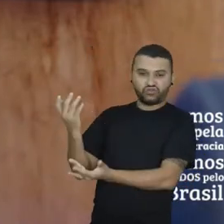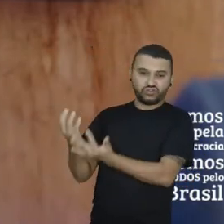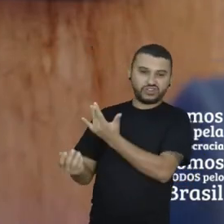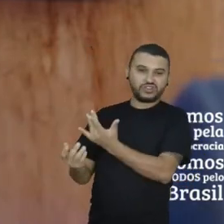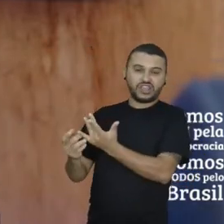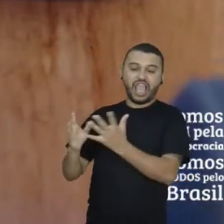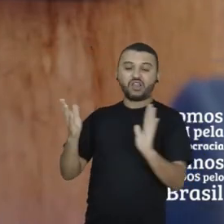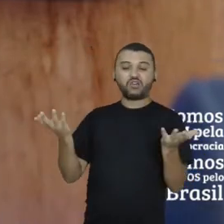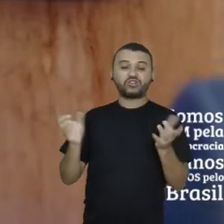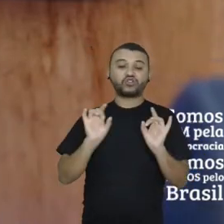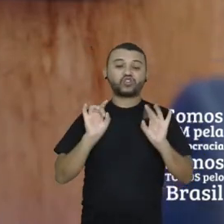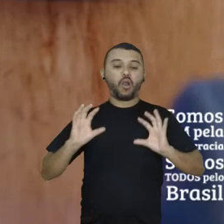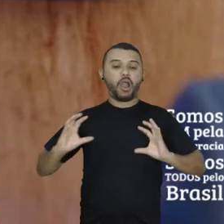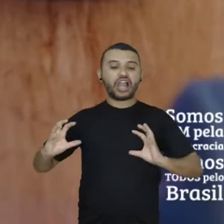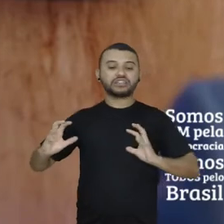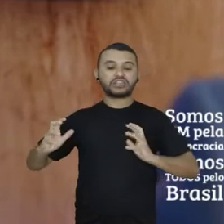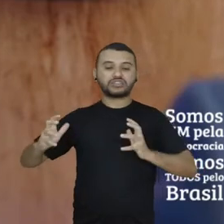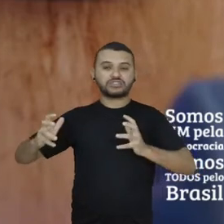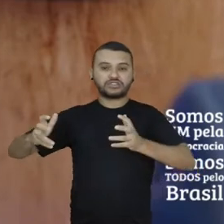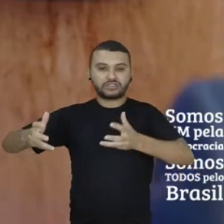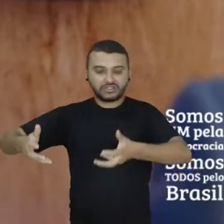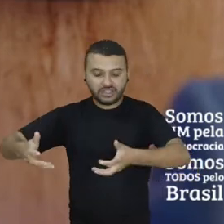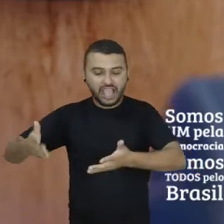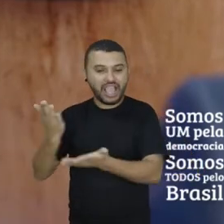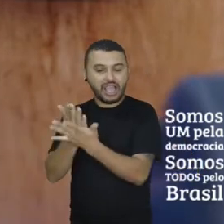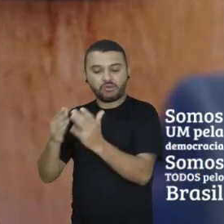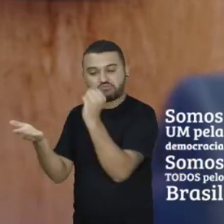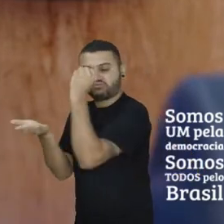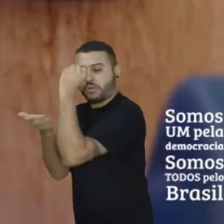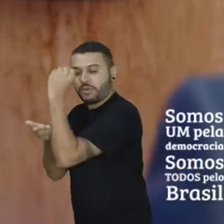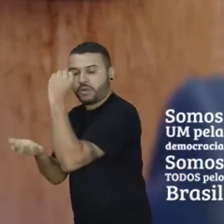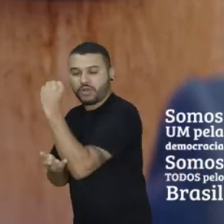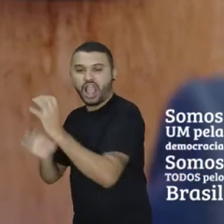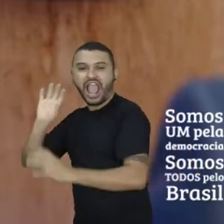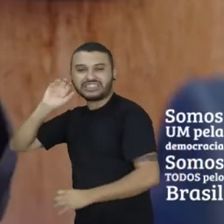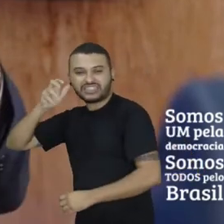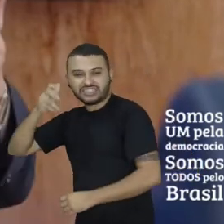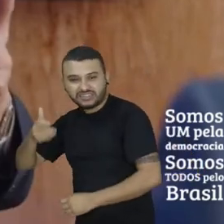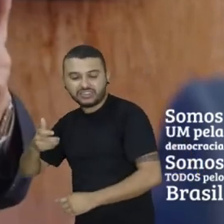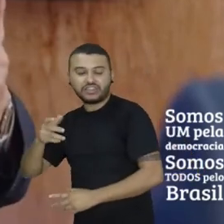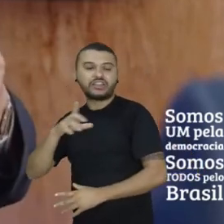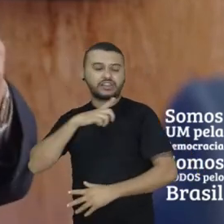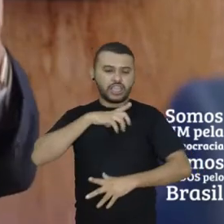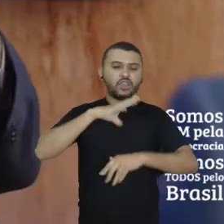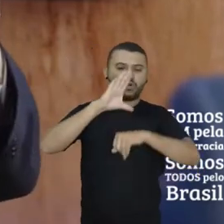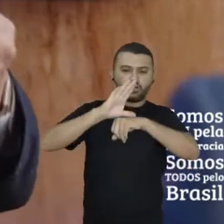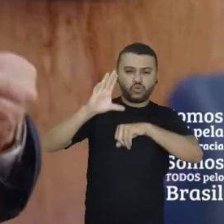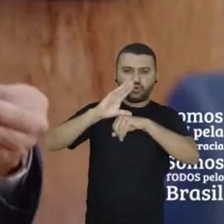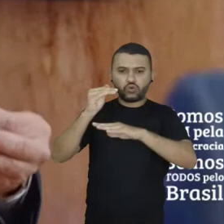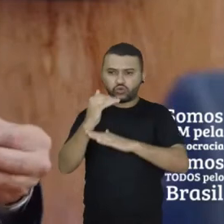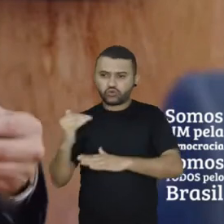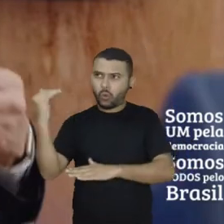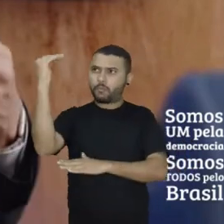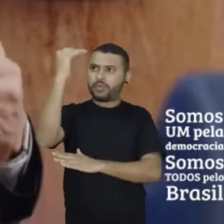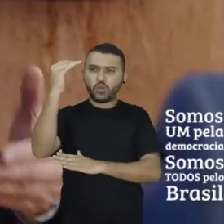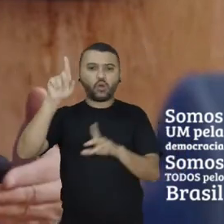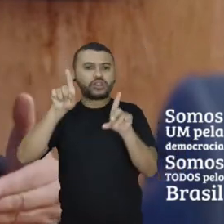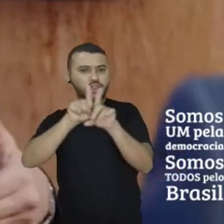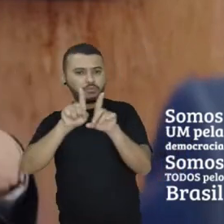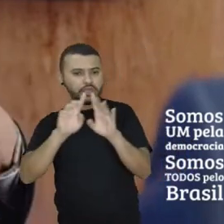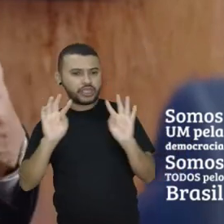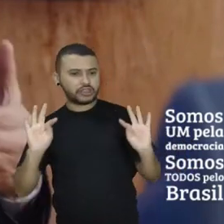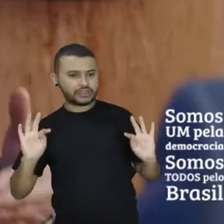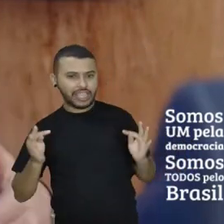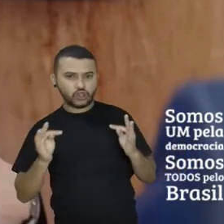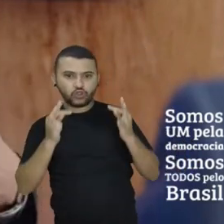máquina. Então, desapareceu, não tem mais cortador de cana. Mas nós criamos um curso de nível superior, tecnólogo em